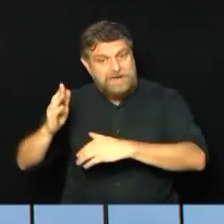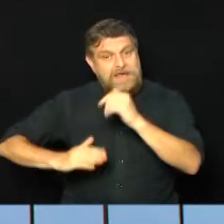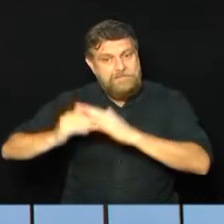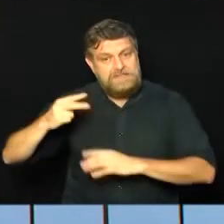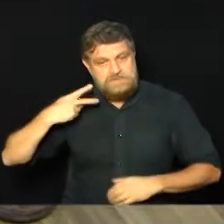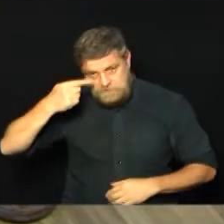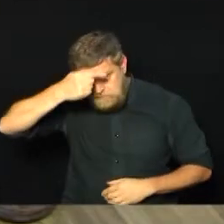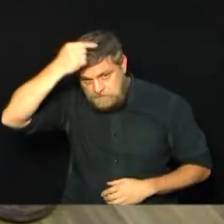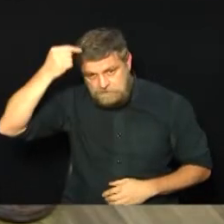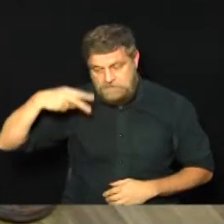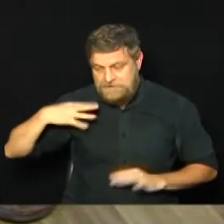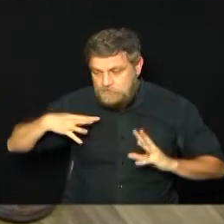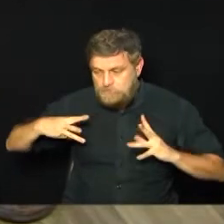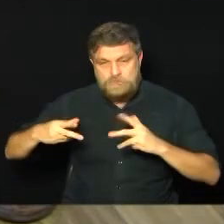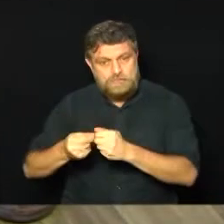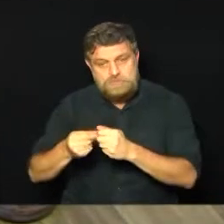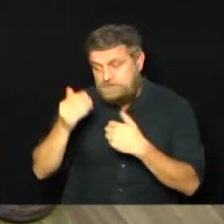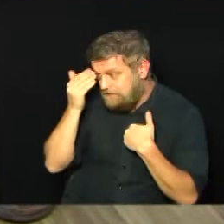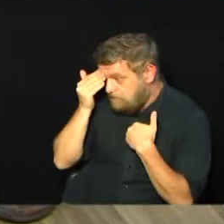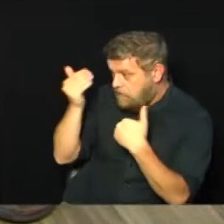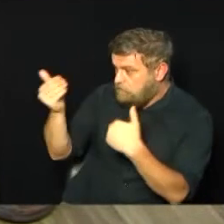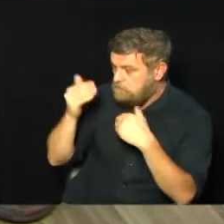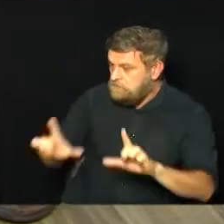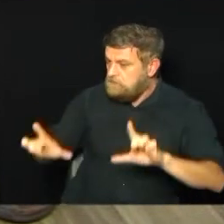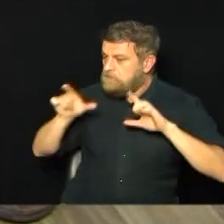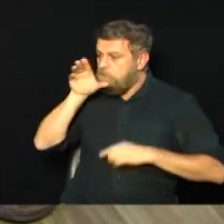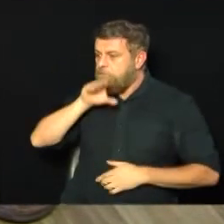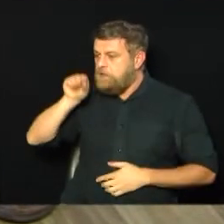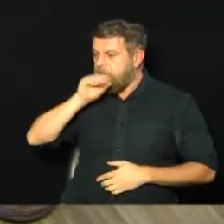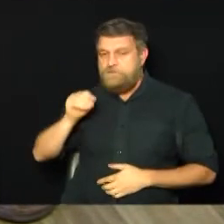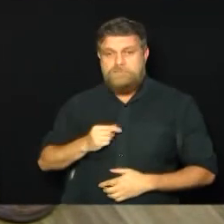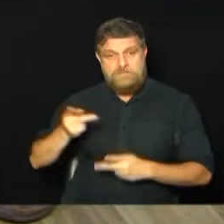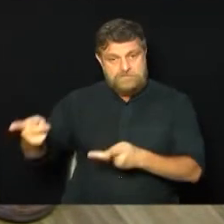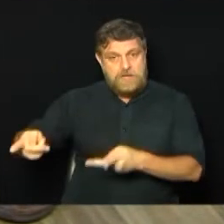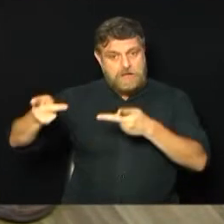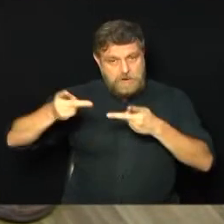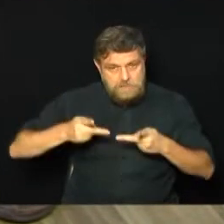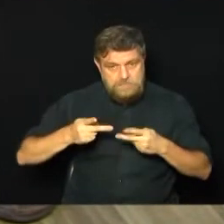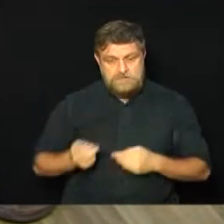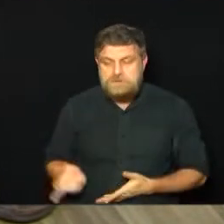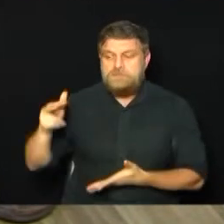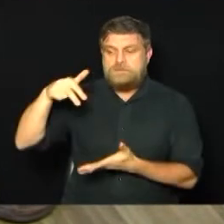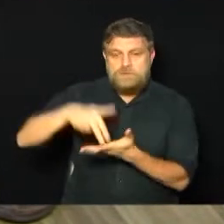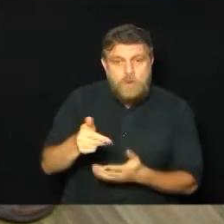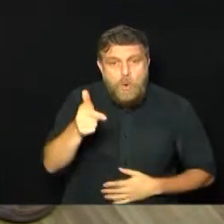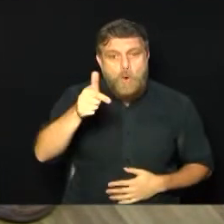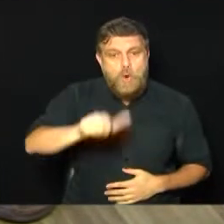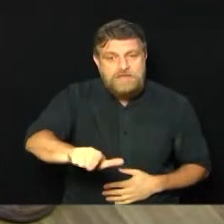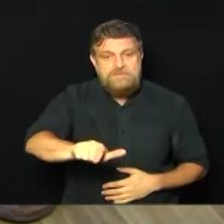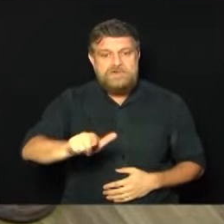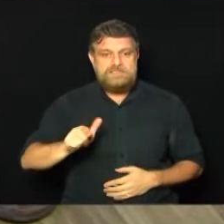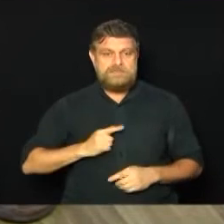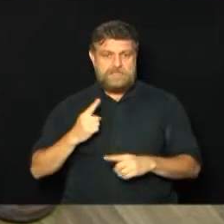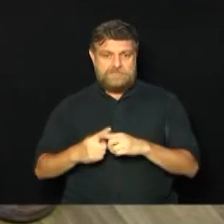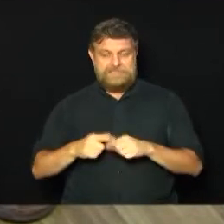também dos demais vereadores. Muito obrigada por participar aqui com a gente. Fica o convite para vir aqui nos nossos estúdios mais uma vez,